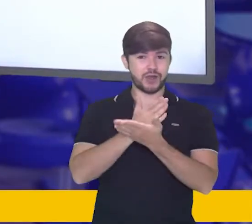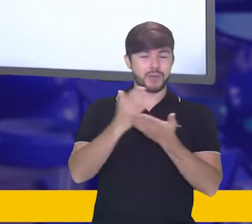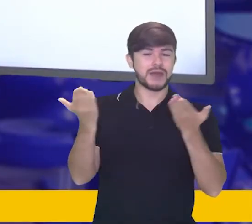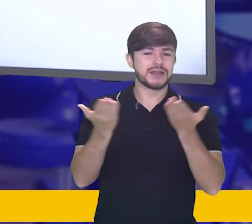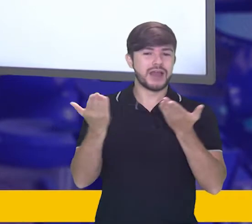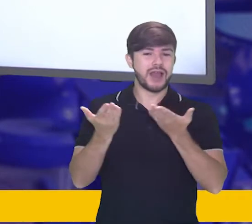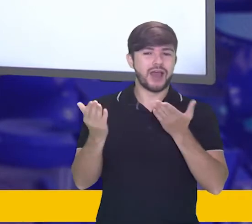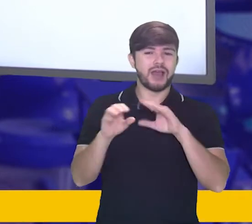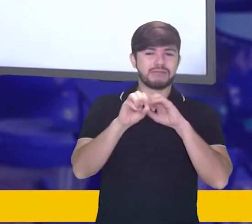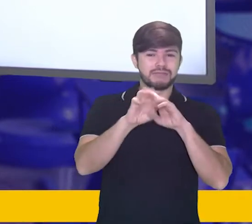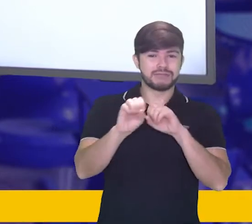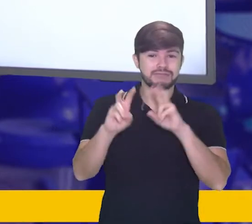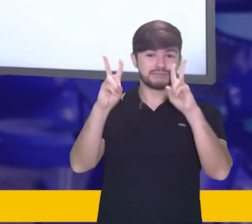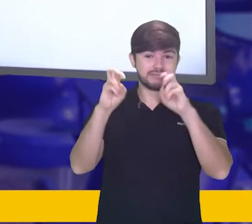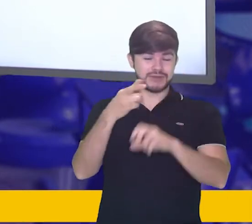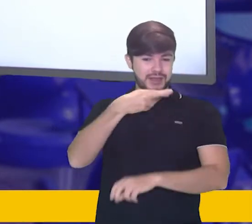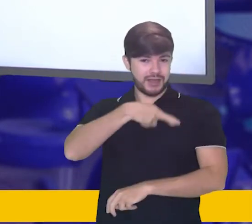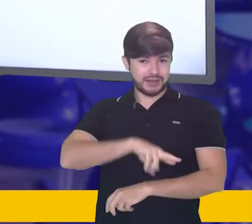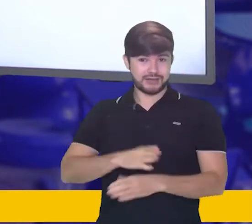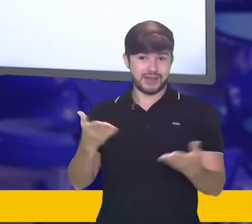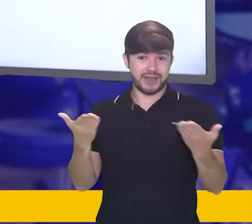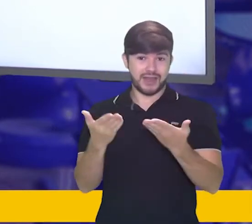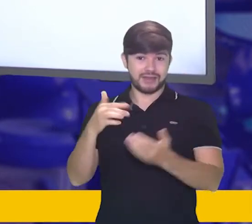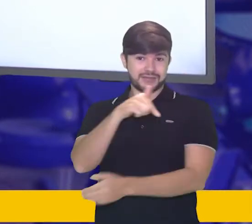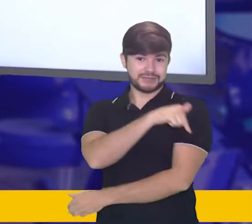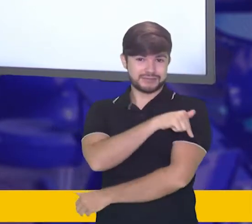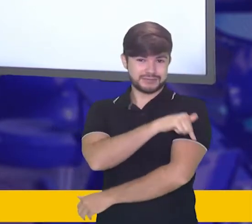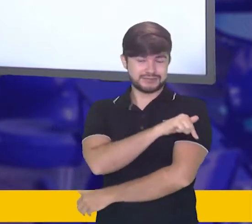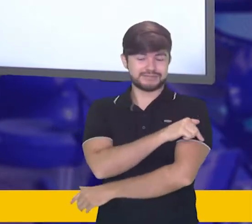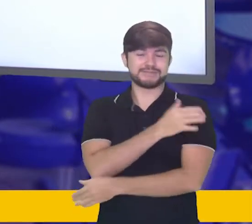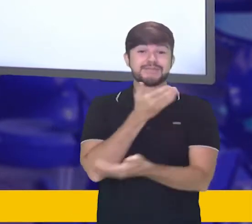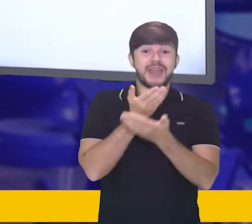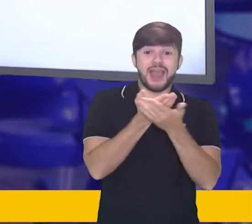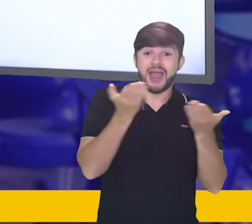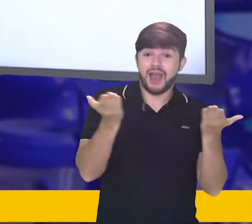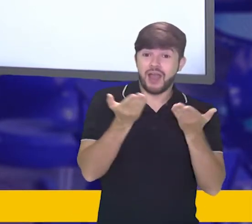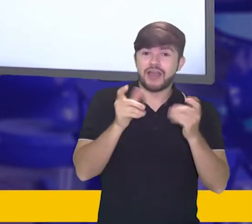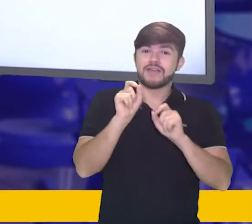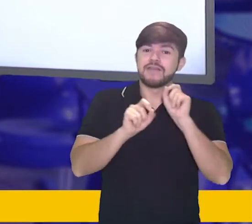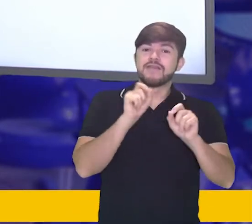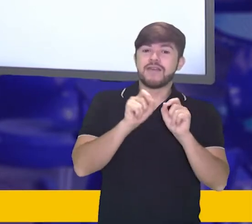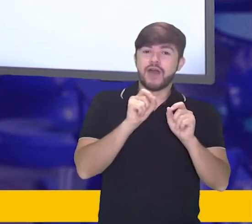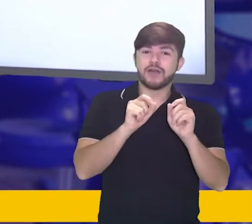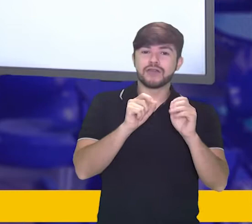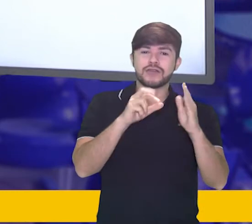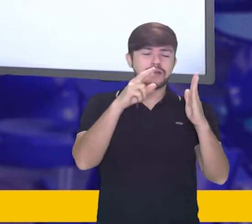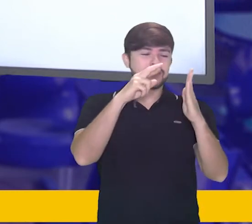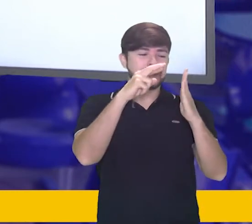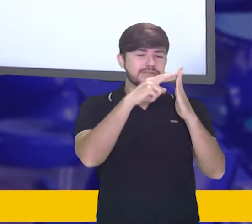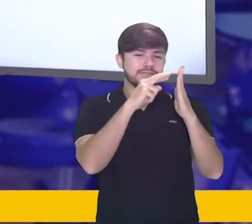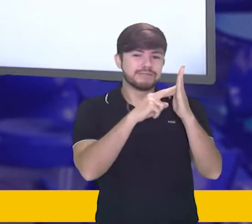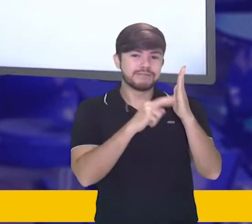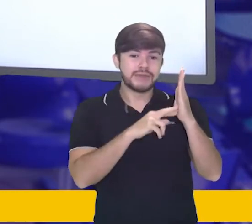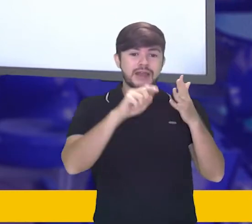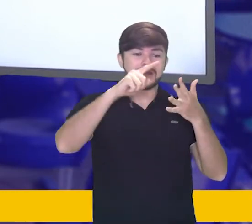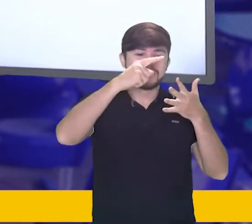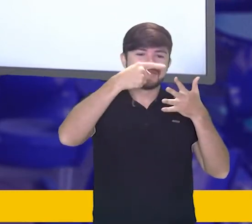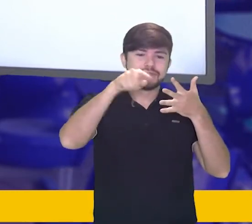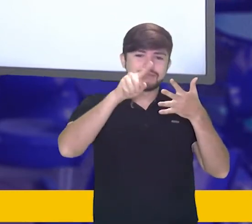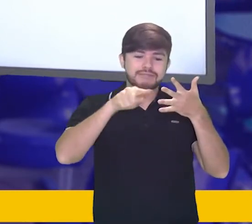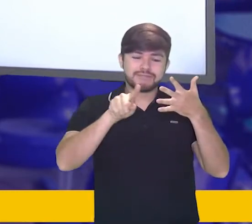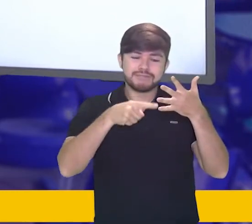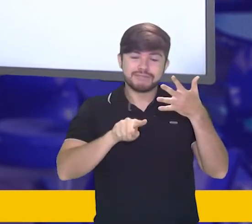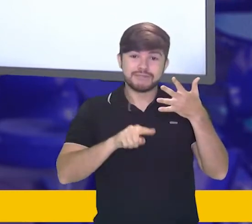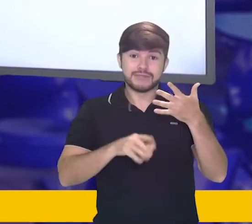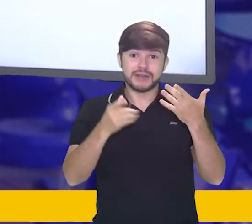estamos começando mais uma aula sobre ensino religioso, agora no 7º ano. A aula de hoje nós vamos corrigir o material